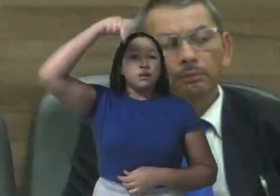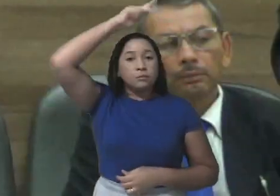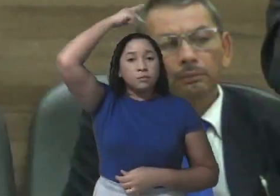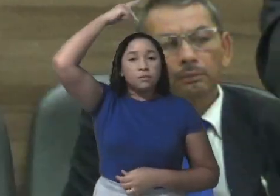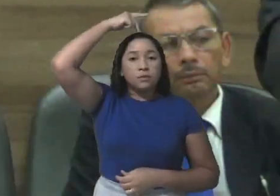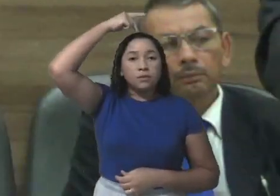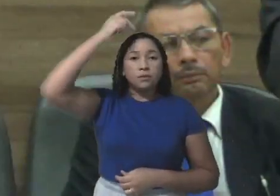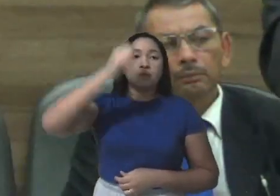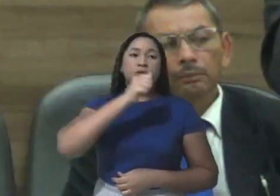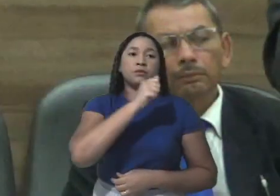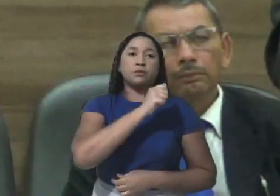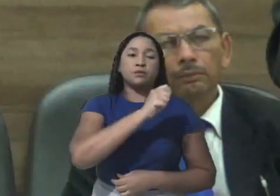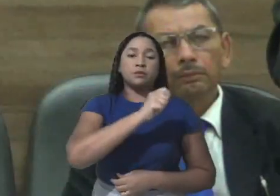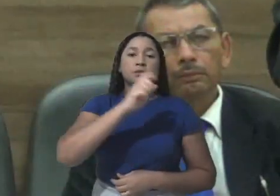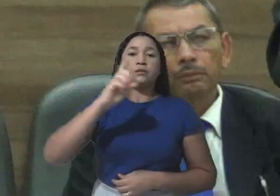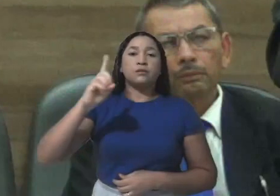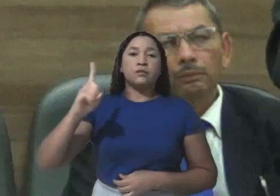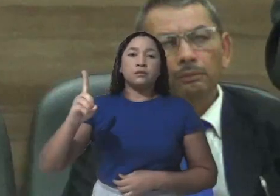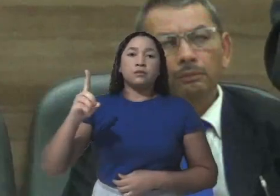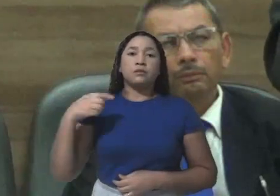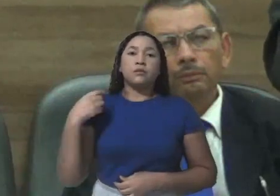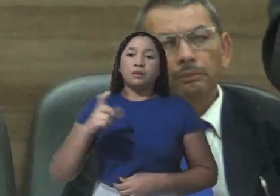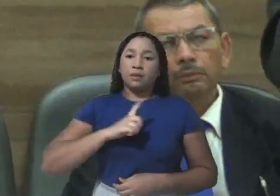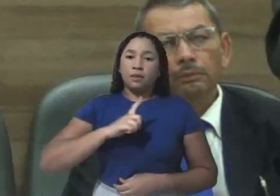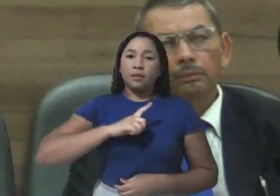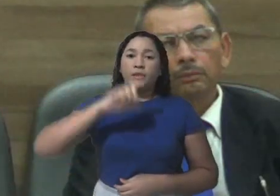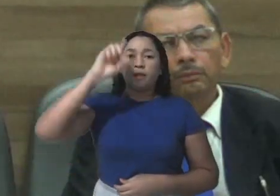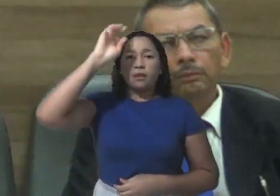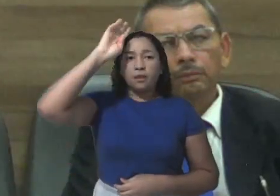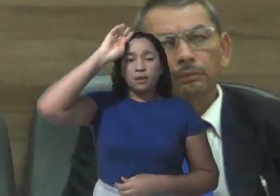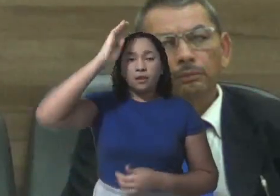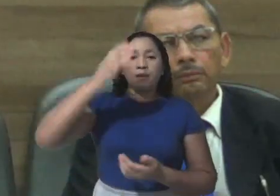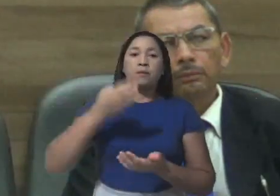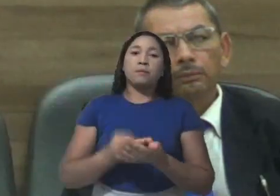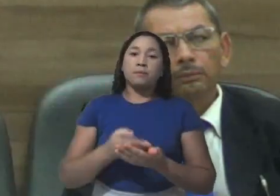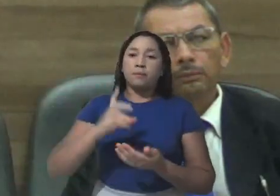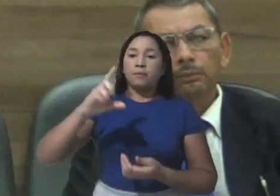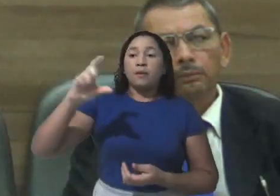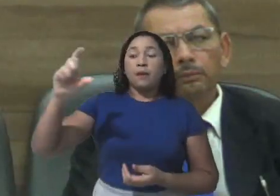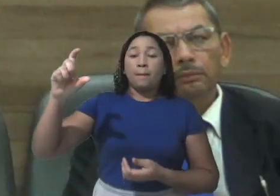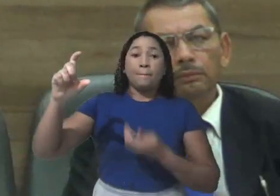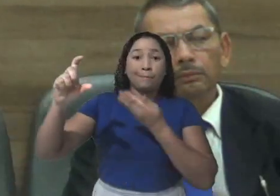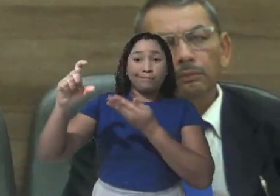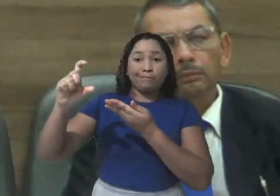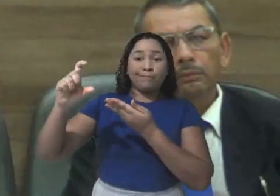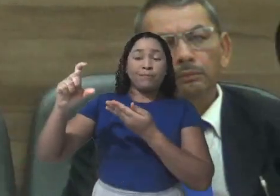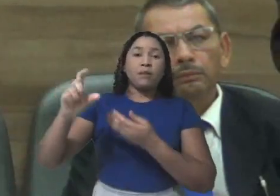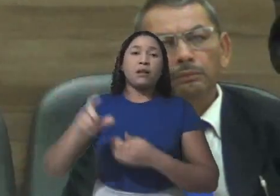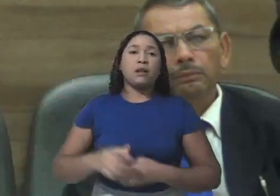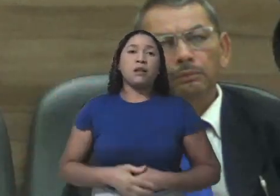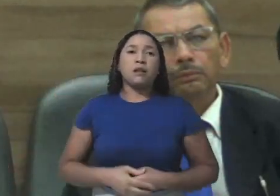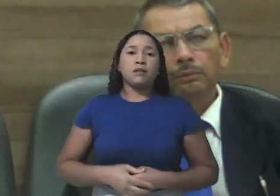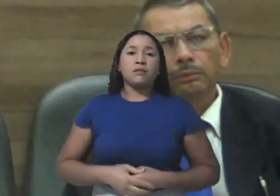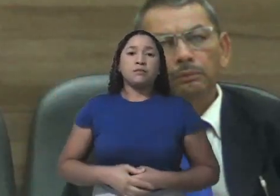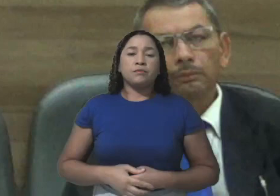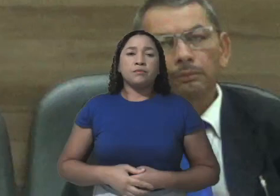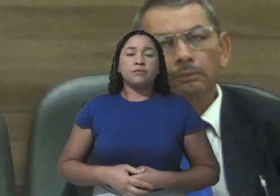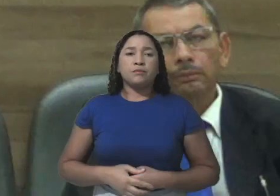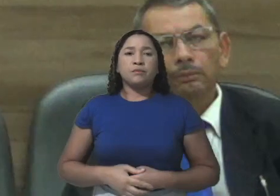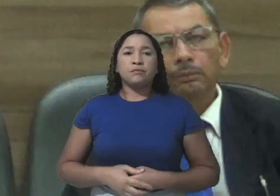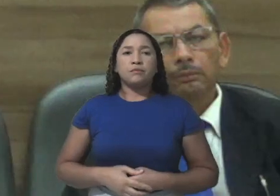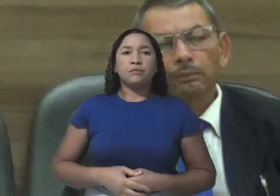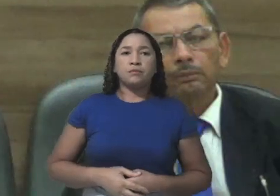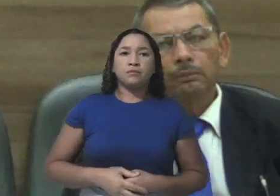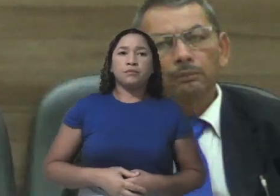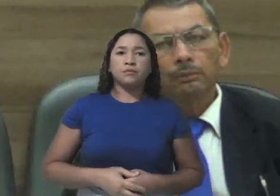assembleamos, temos um credo. Atenção, o credo não substitui ou acrescenta a